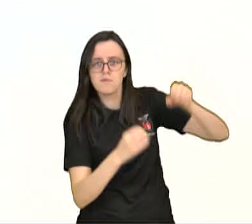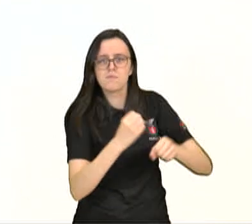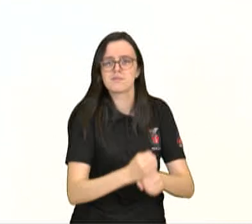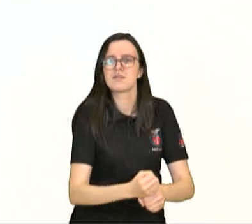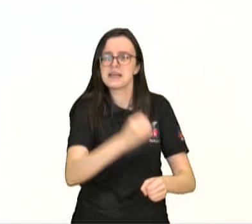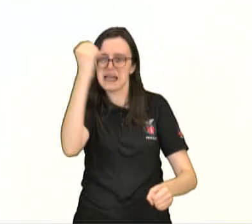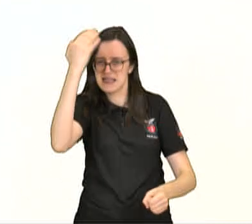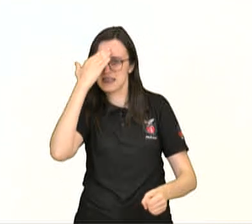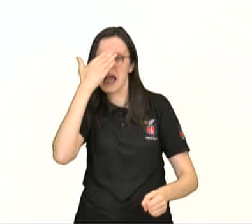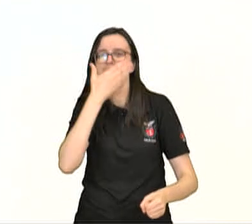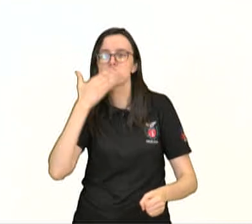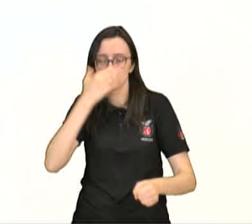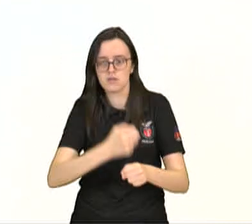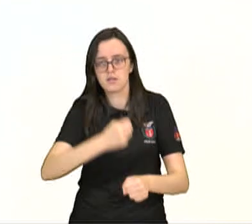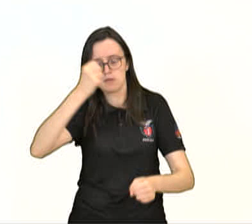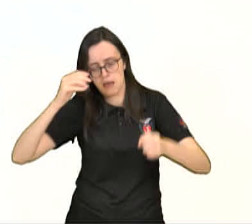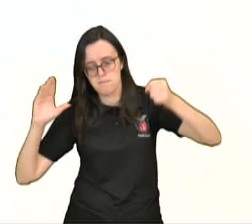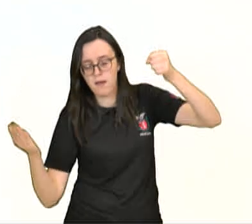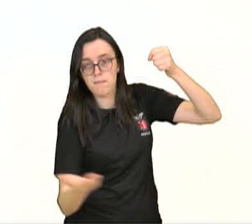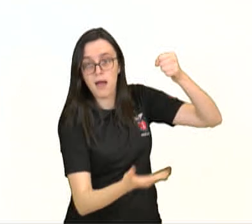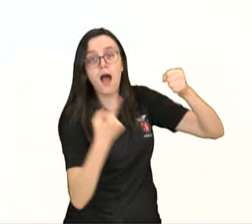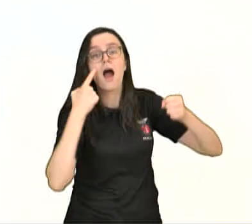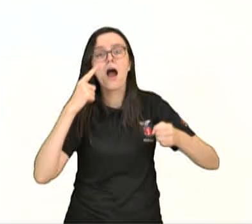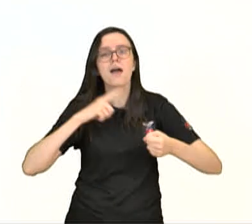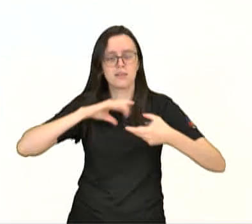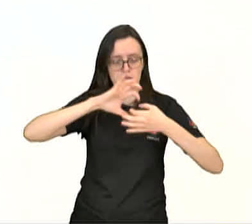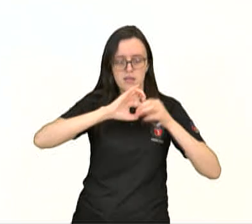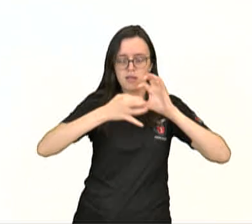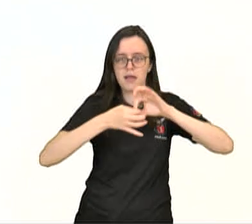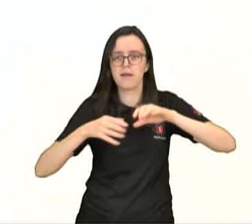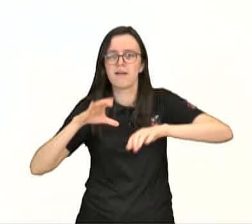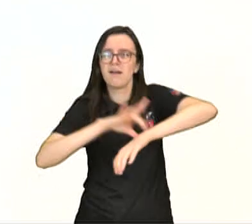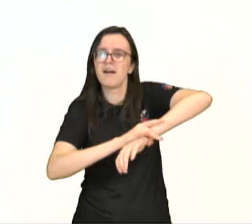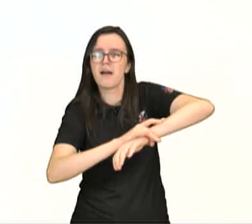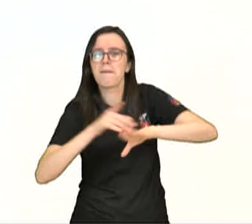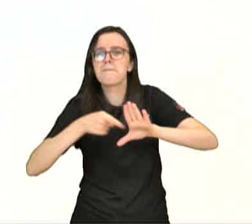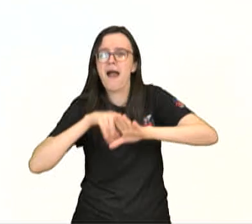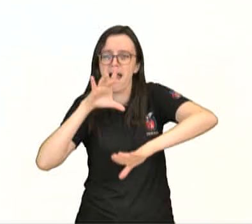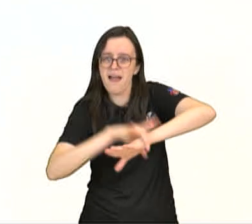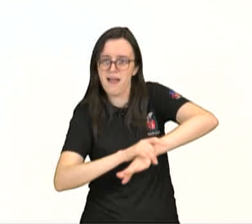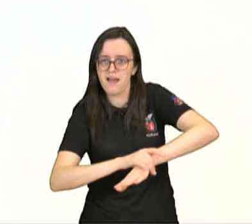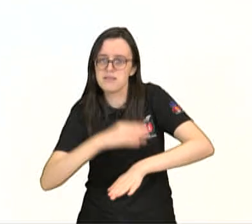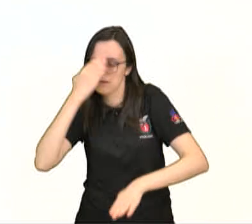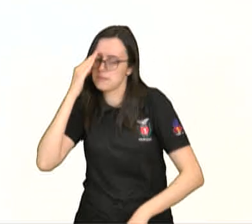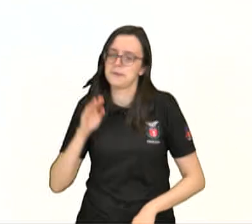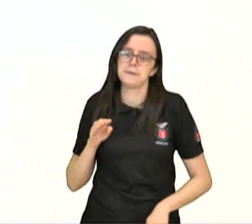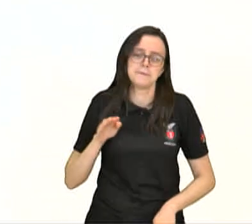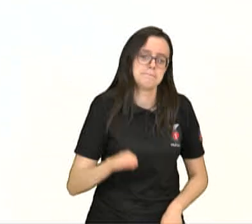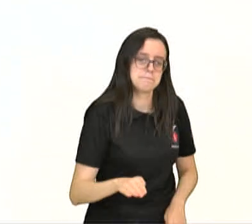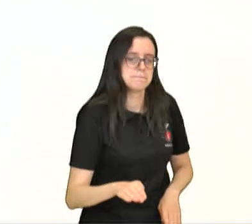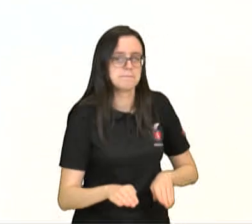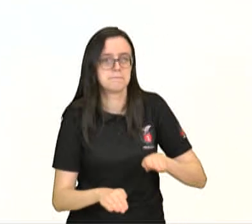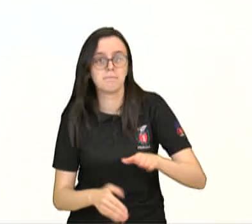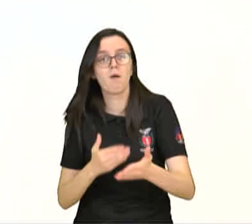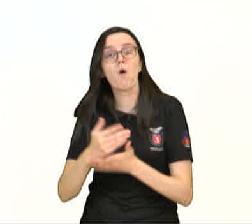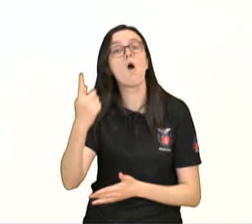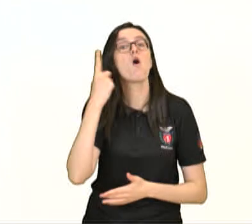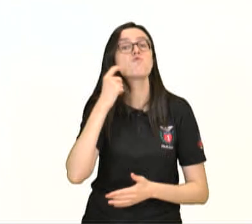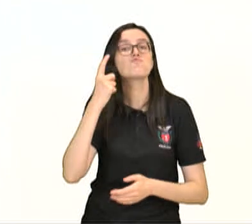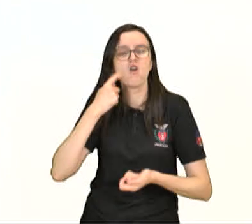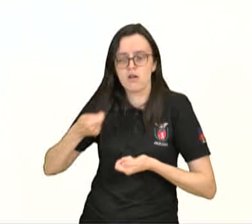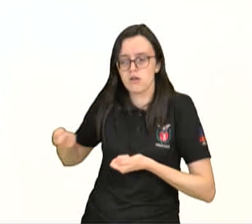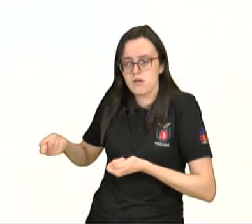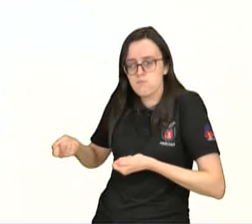Obrigavam a dar passos curtos associados à batida de tambor. Então, essa primeira origem para o merengue, eles costumam falar que